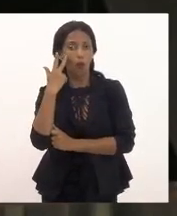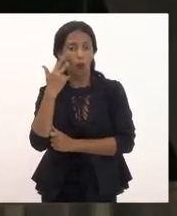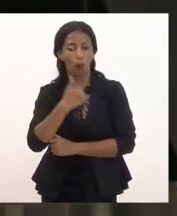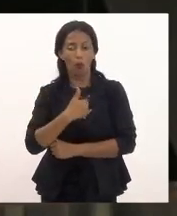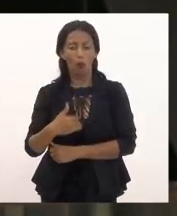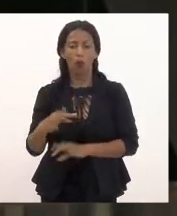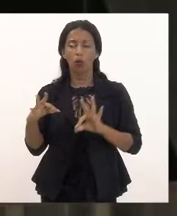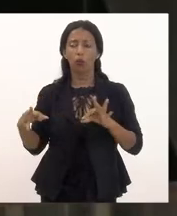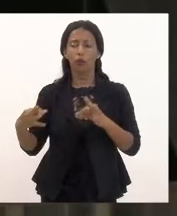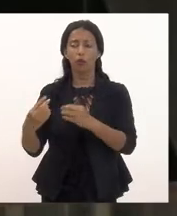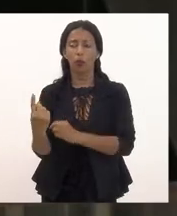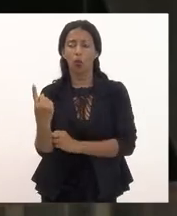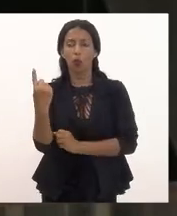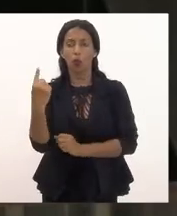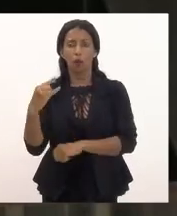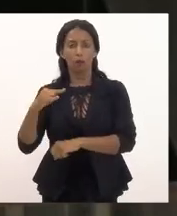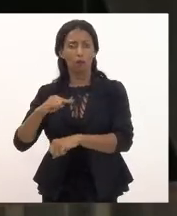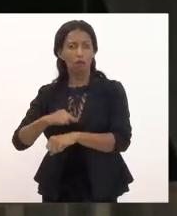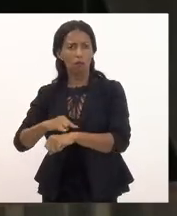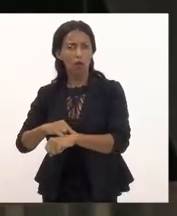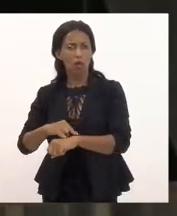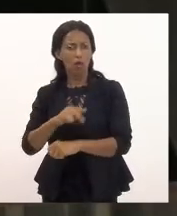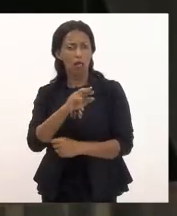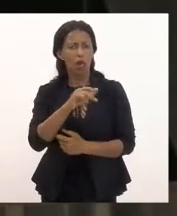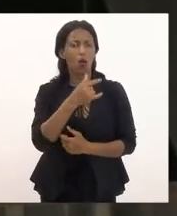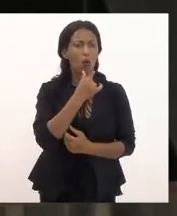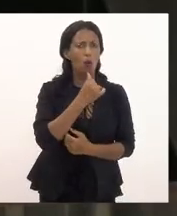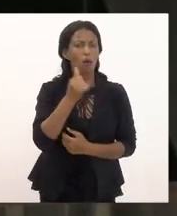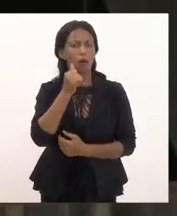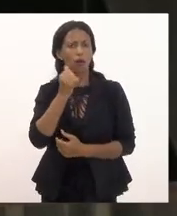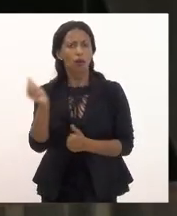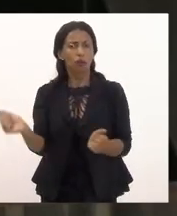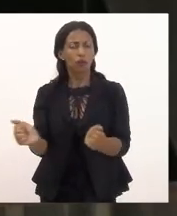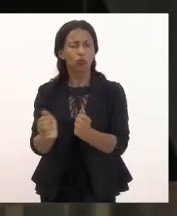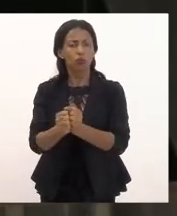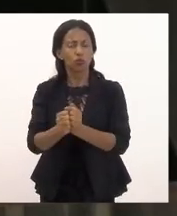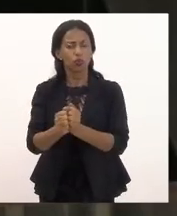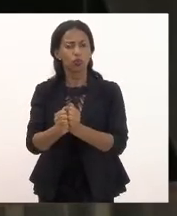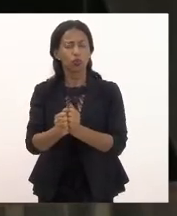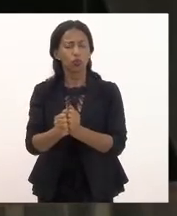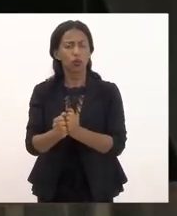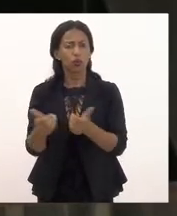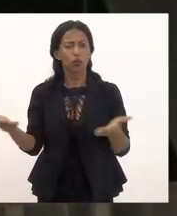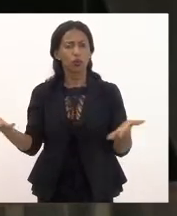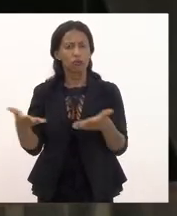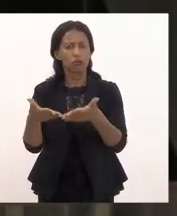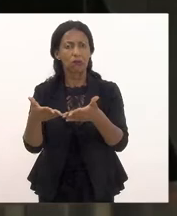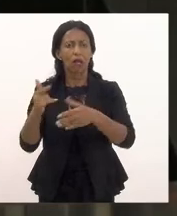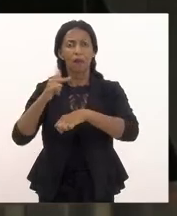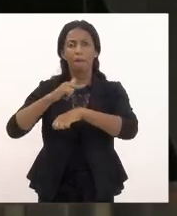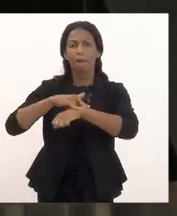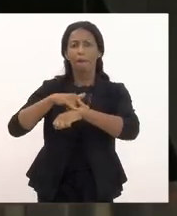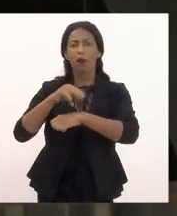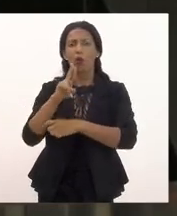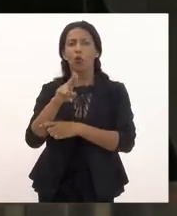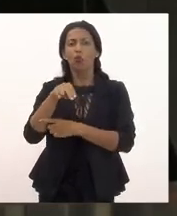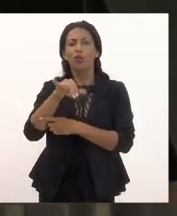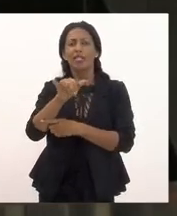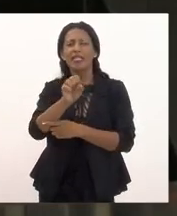de uso coletivo, para pessoas de sexo diferente, que são os chamados aí de banheiros